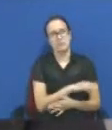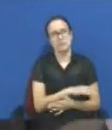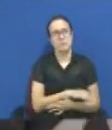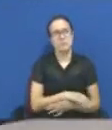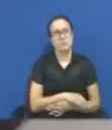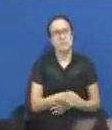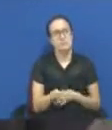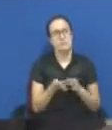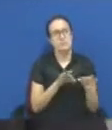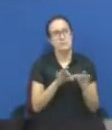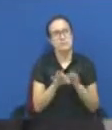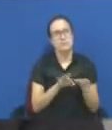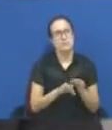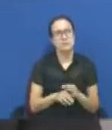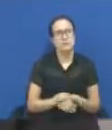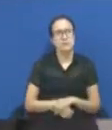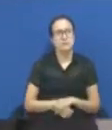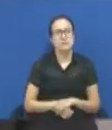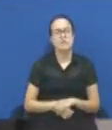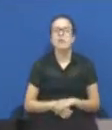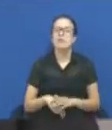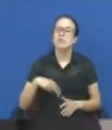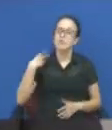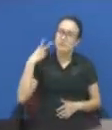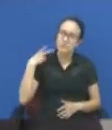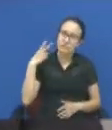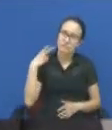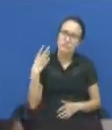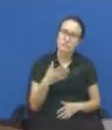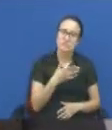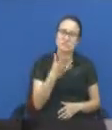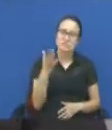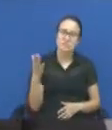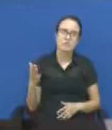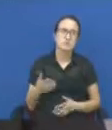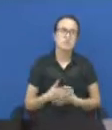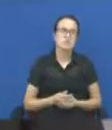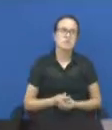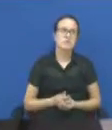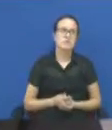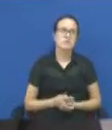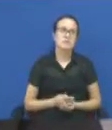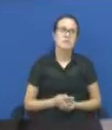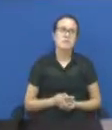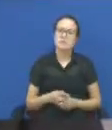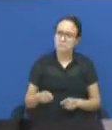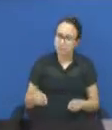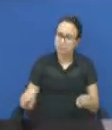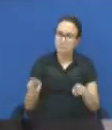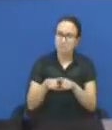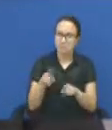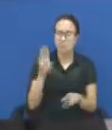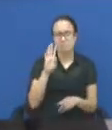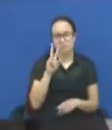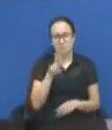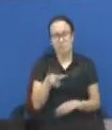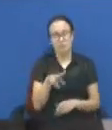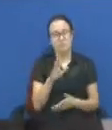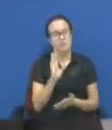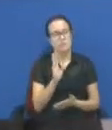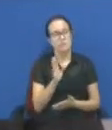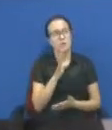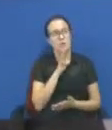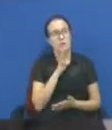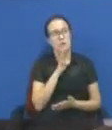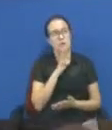nesse projeto. Os vereadores e vereadoras têm aí um pouco do convênio, né? O que o município, na verdade, o